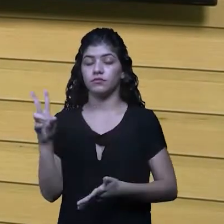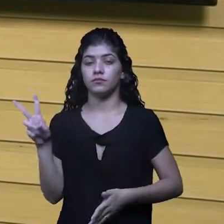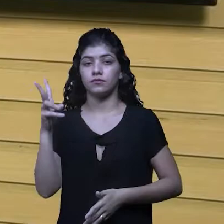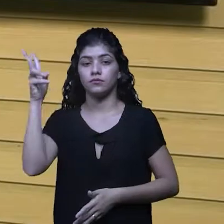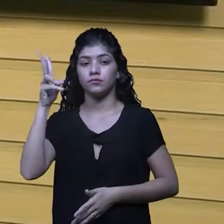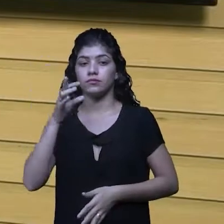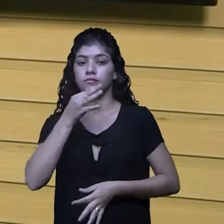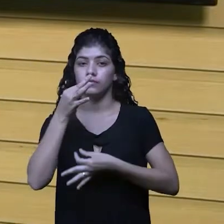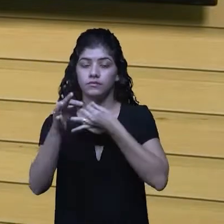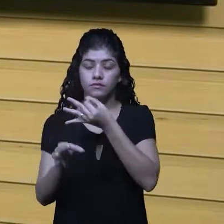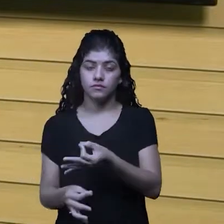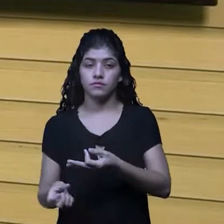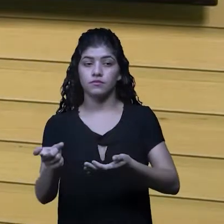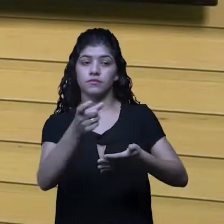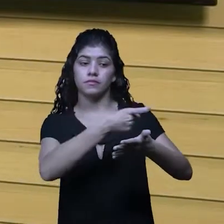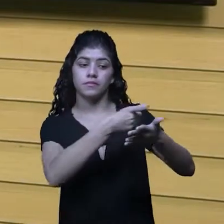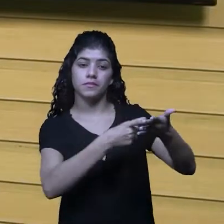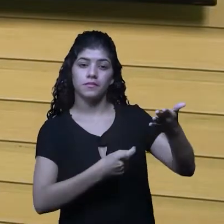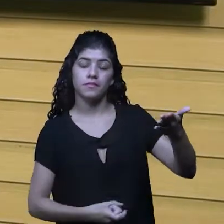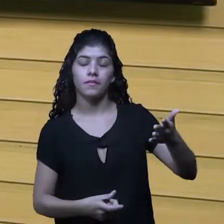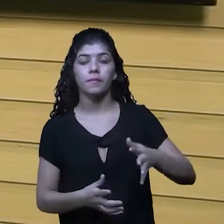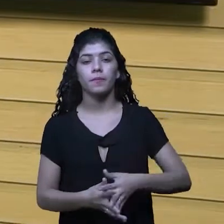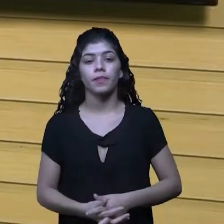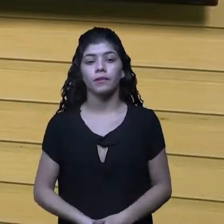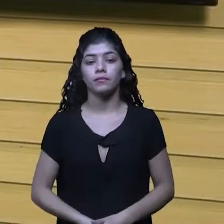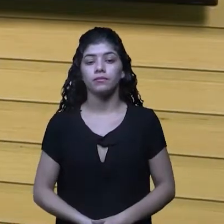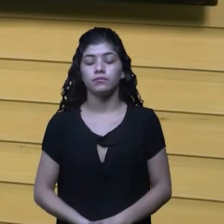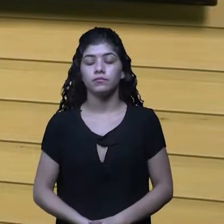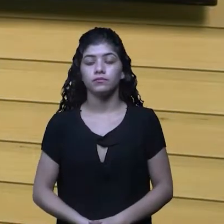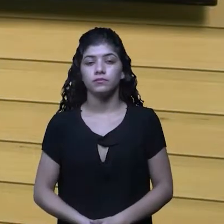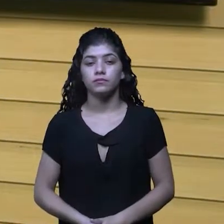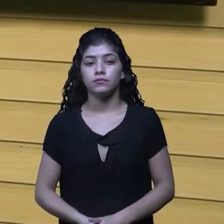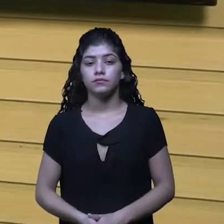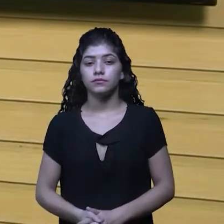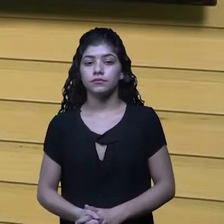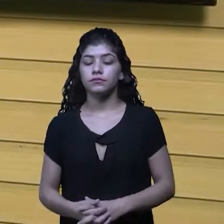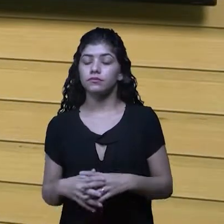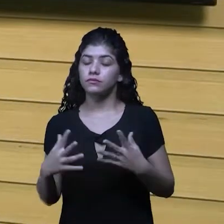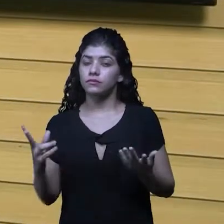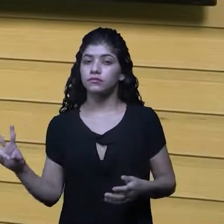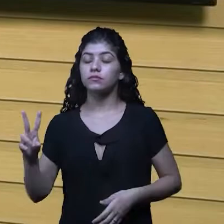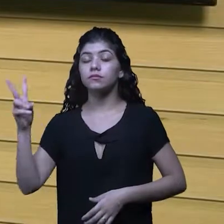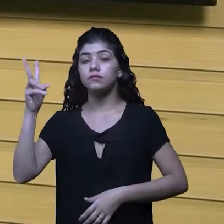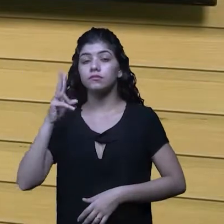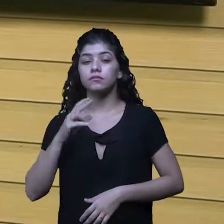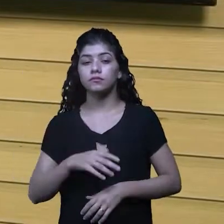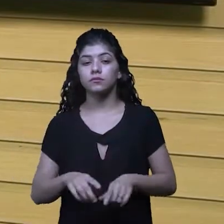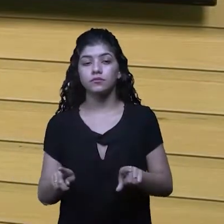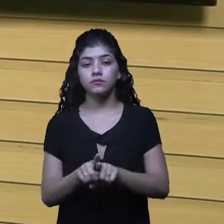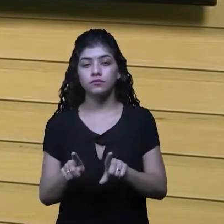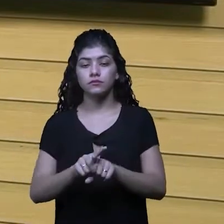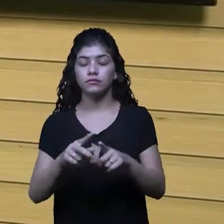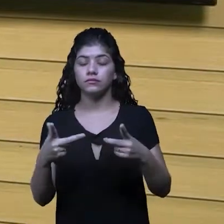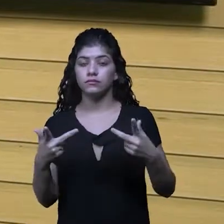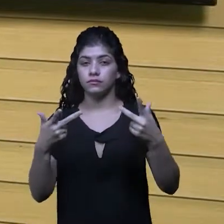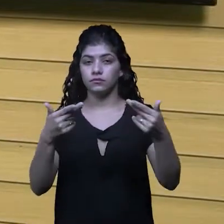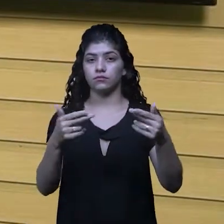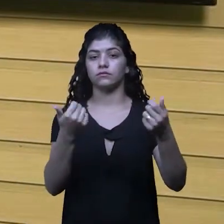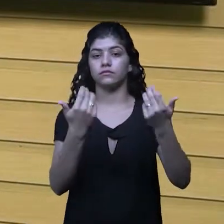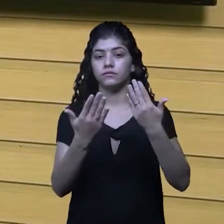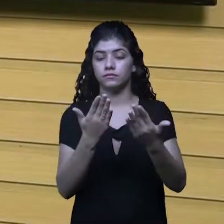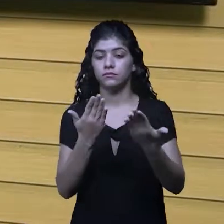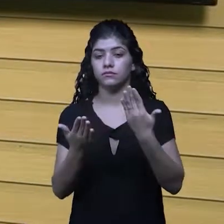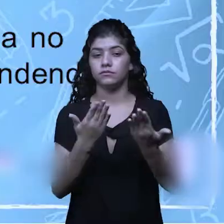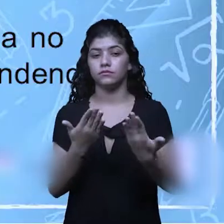valores indicados na calibração. Então, tendo os valores da calibração, a aferição é feita da